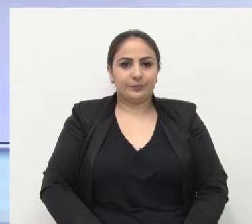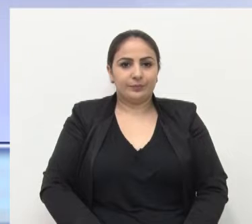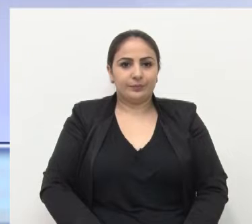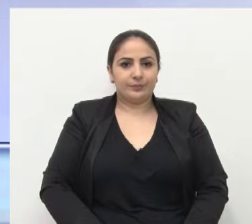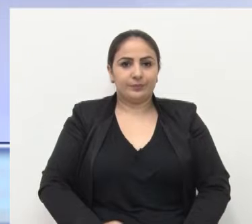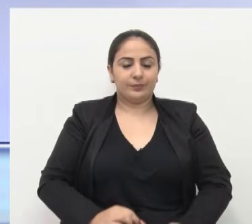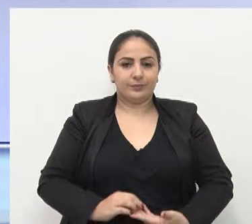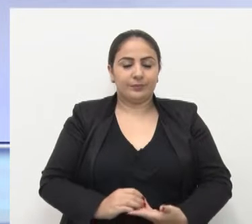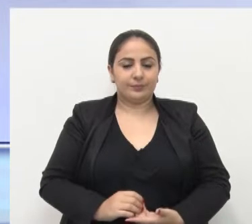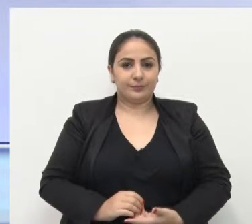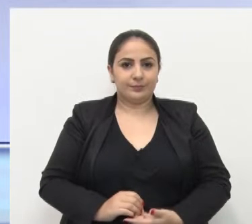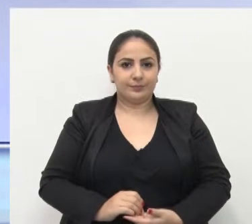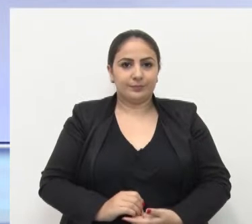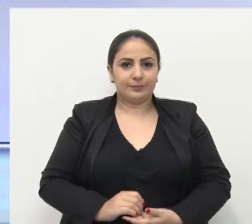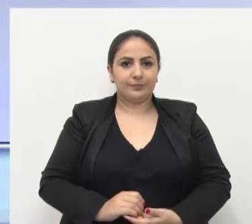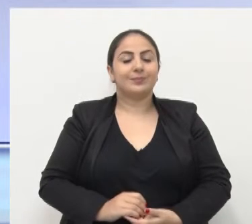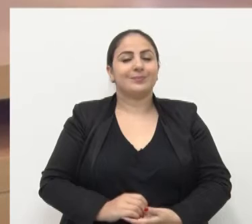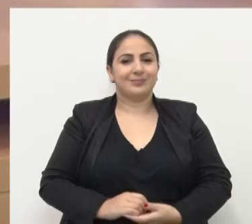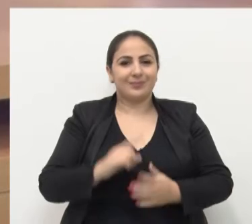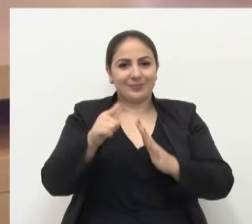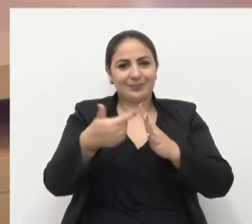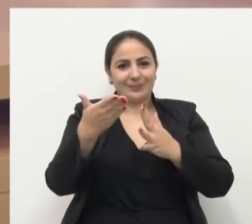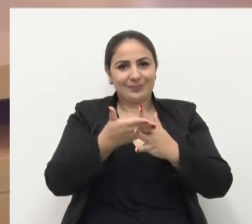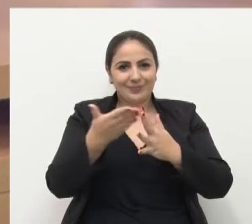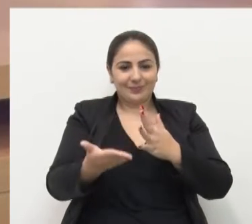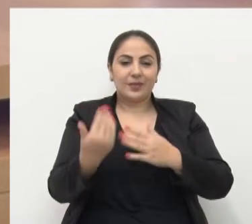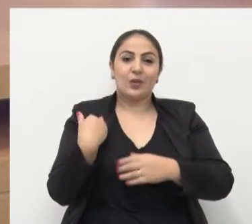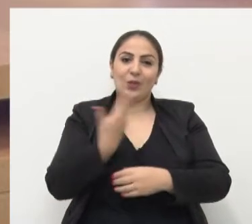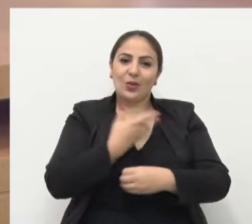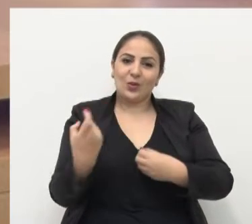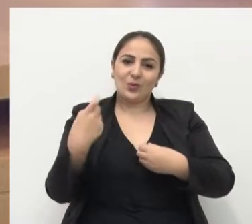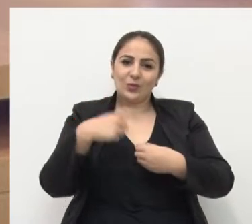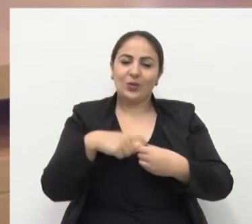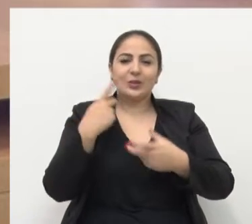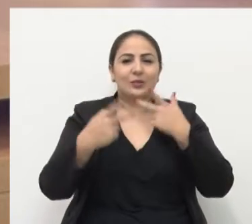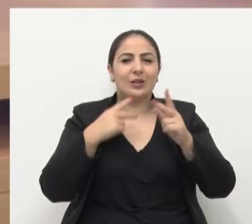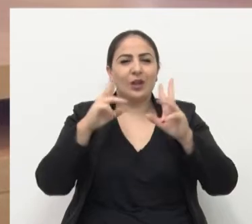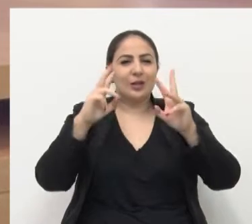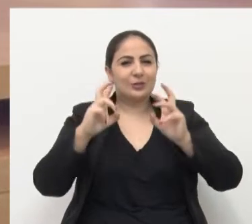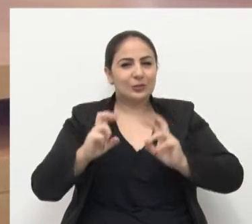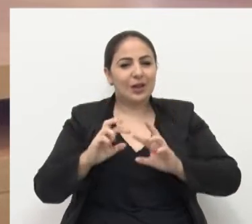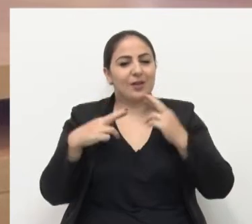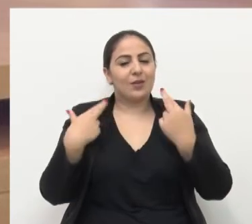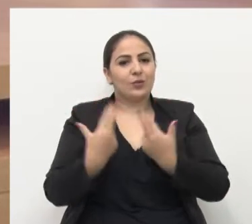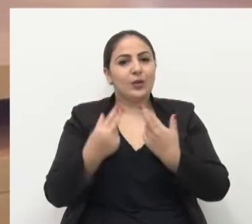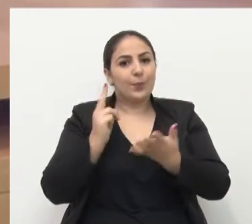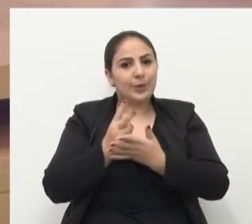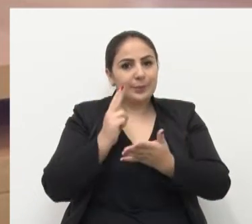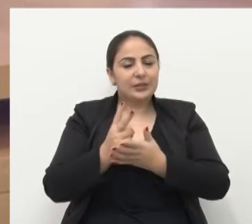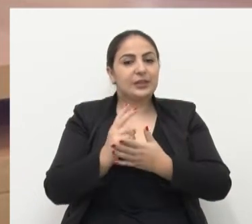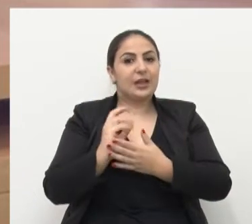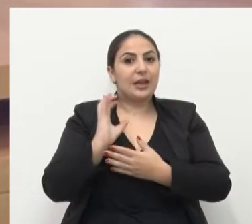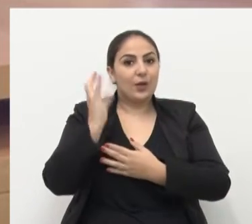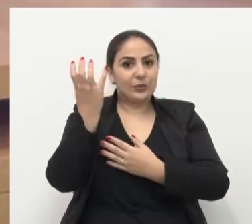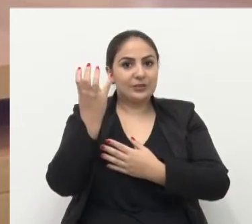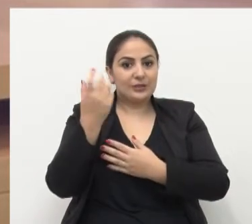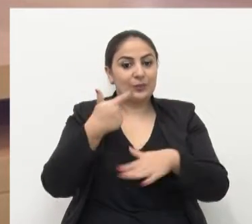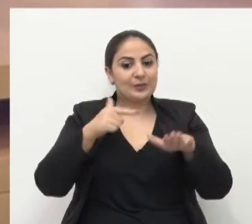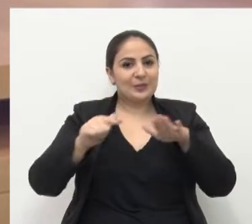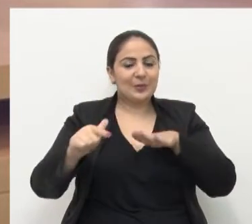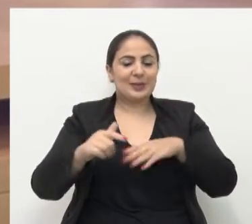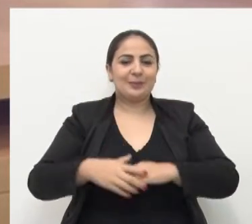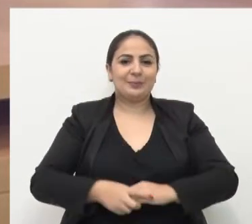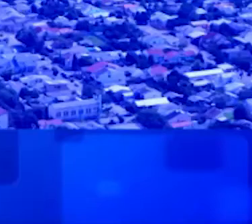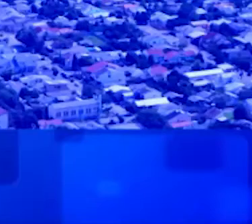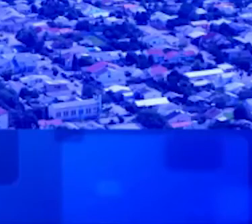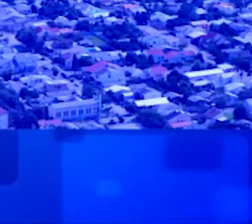www.pf.gov.br of ponto br e depois do intervalo a gente destaca as faltas de reuniões permanentes que aconteceram